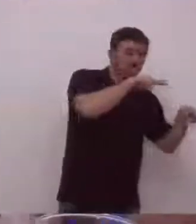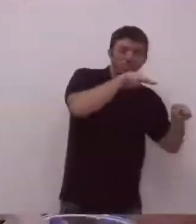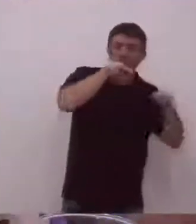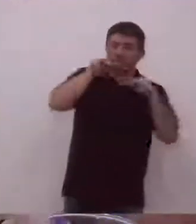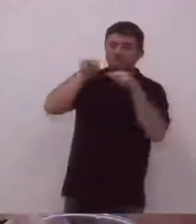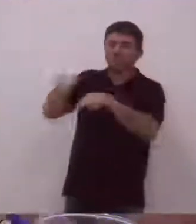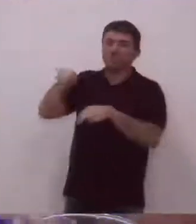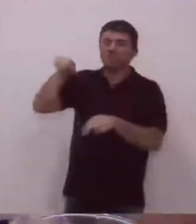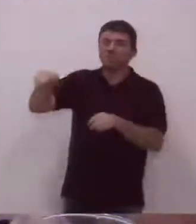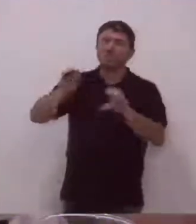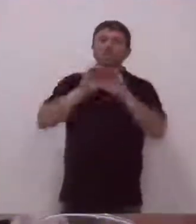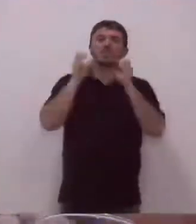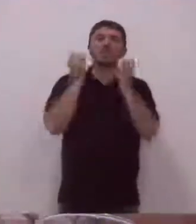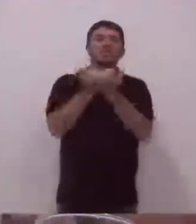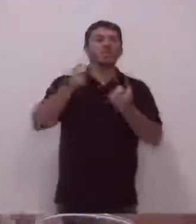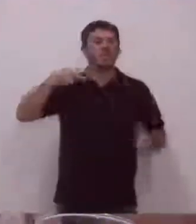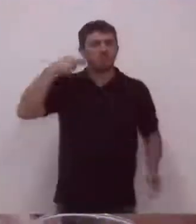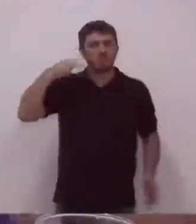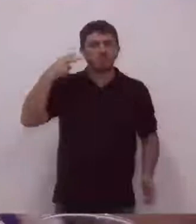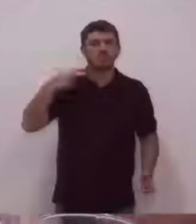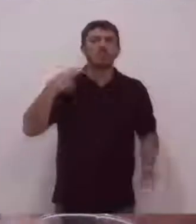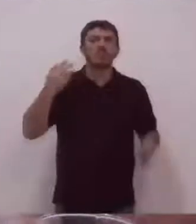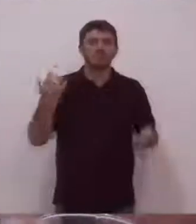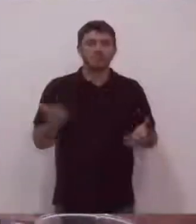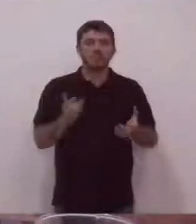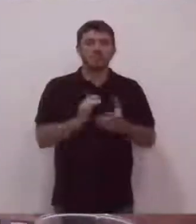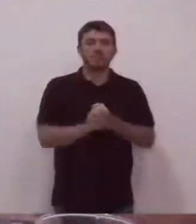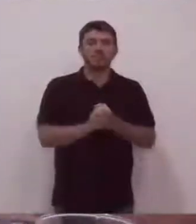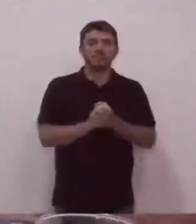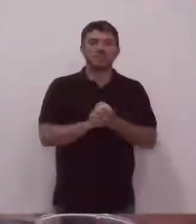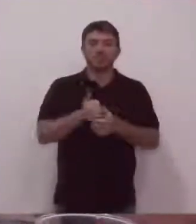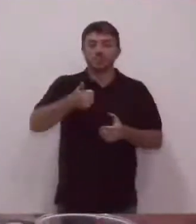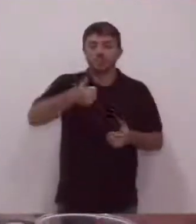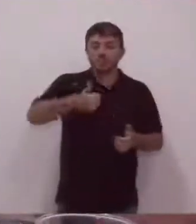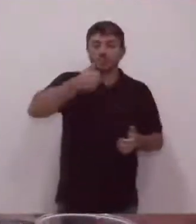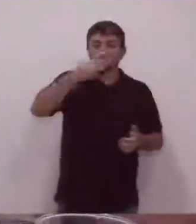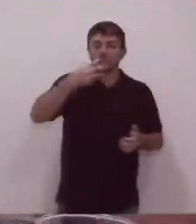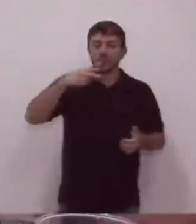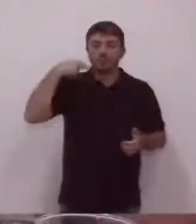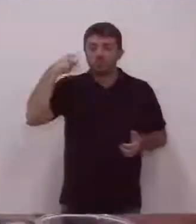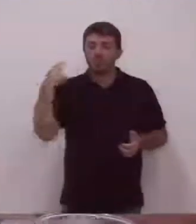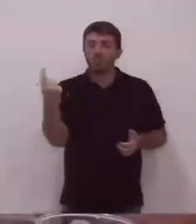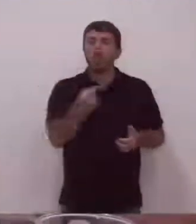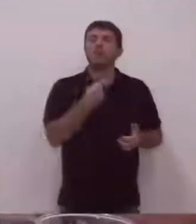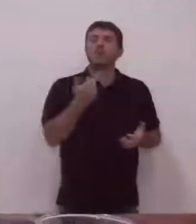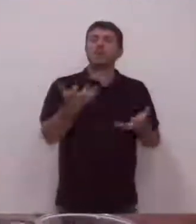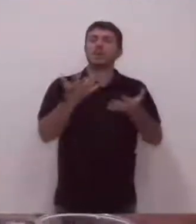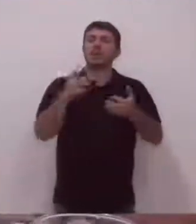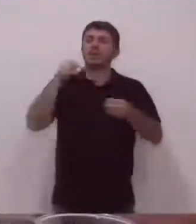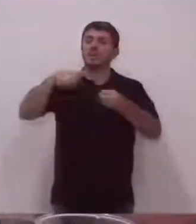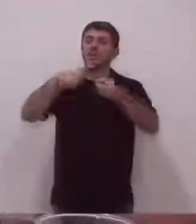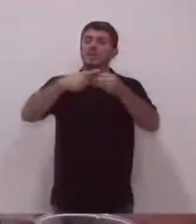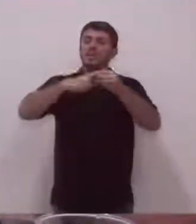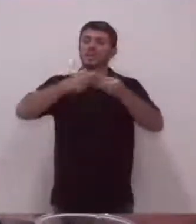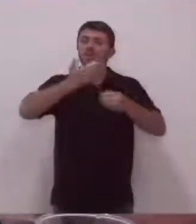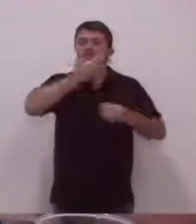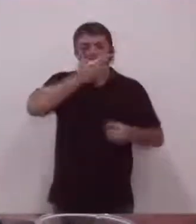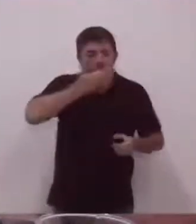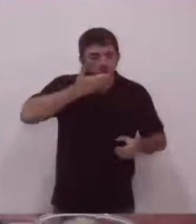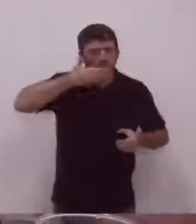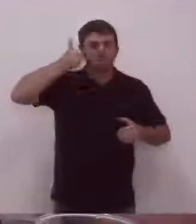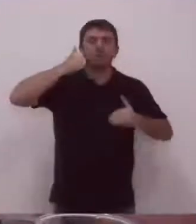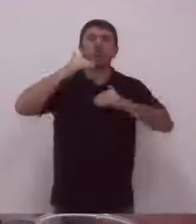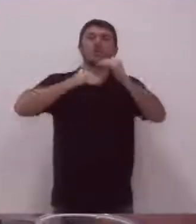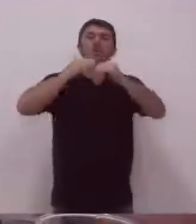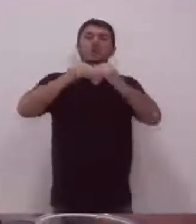13 vereadores aqui também pensam de uma maneira de que nós vivemos na cidade, nós queremos a cidade ainda melhor, mas a Câmara Municipal também